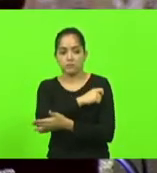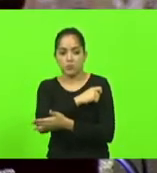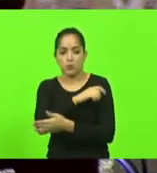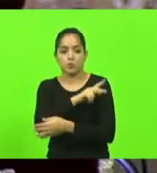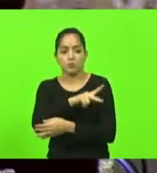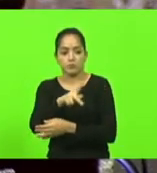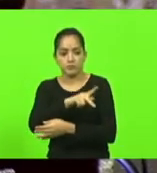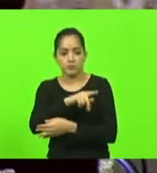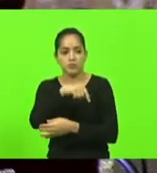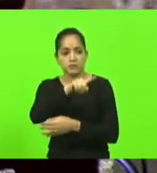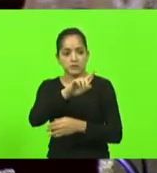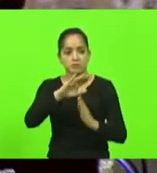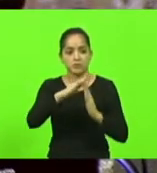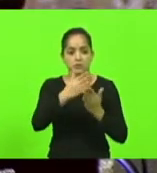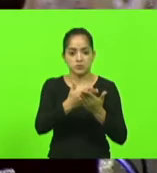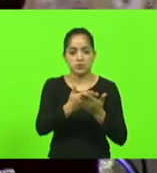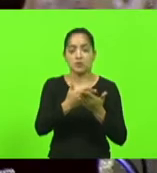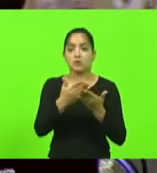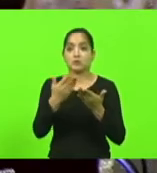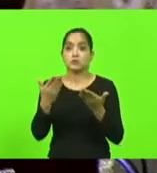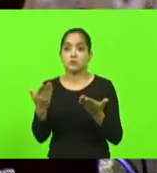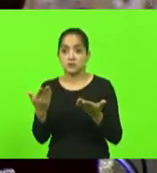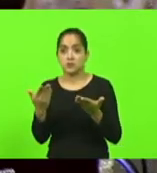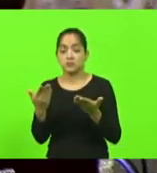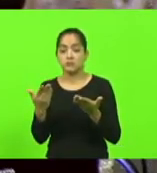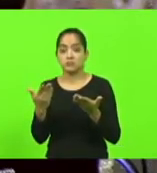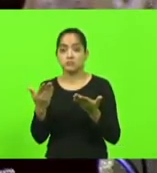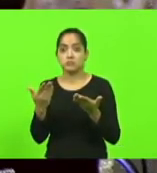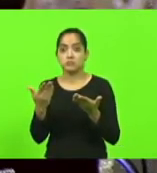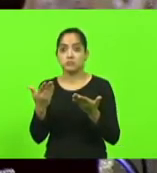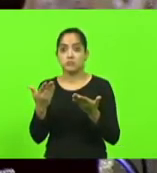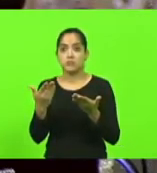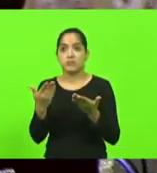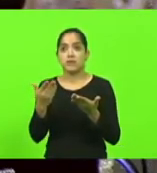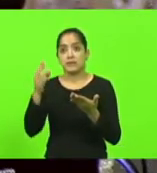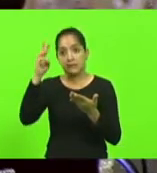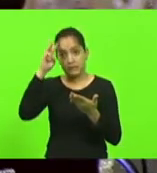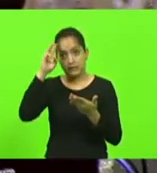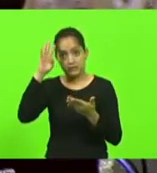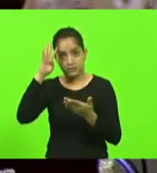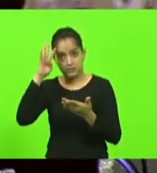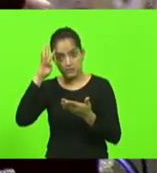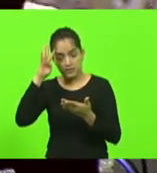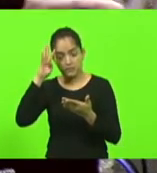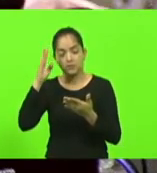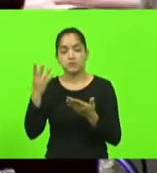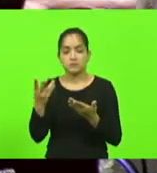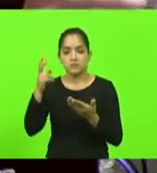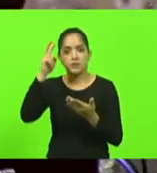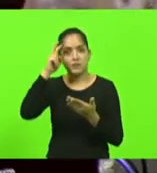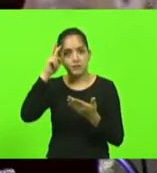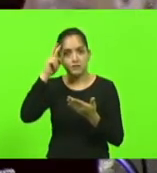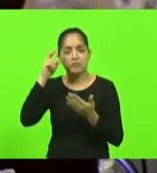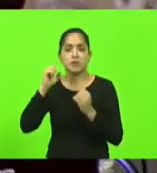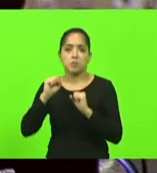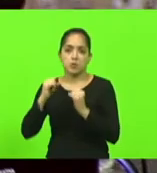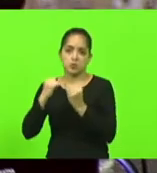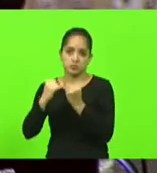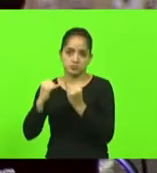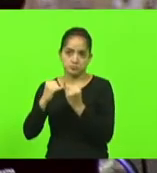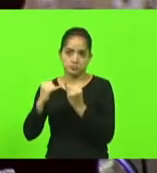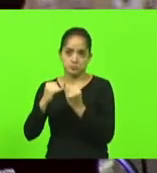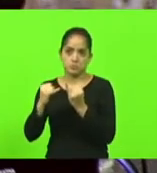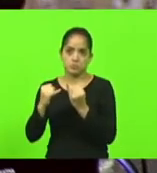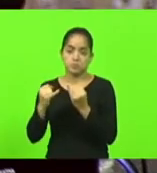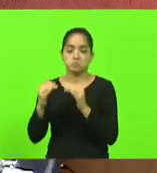escola. Então, a minha tese é que nós temos que estar aqui na terça e na quarta, e na quinta-feira pode ser de modo híbrido, se assim for